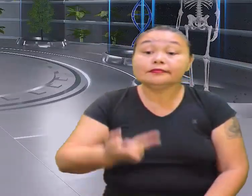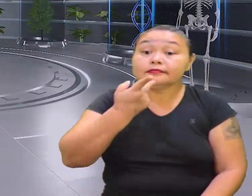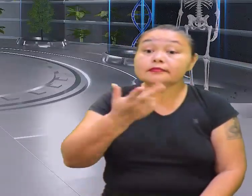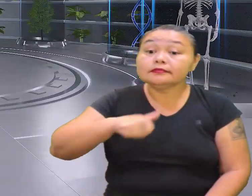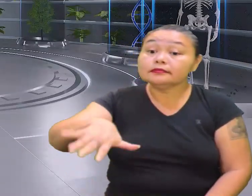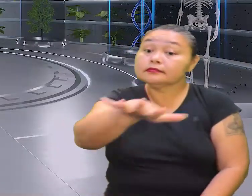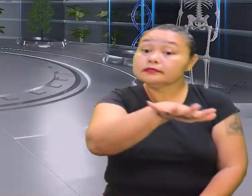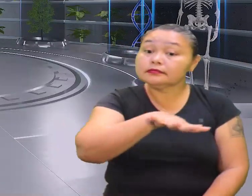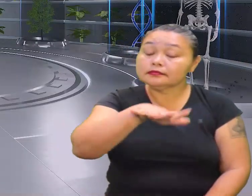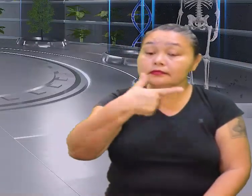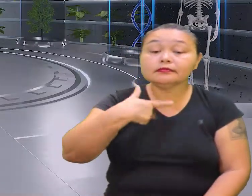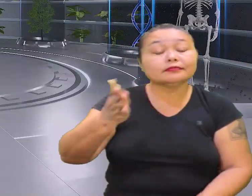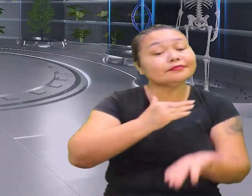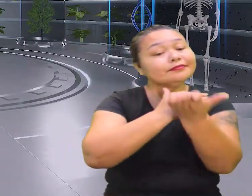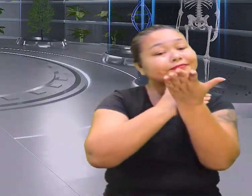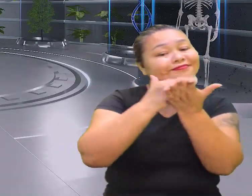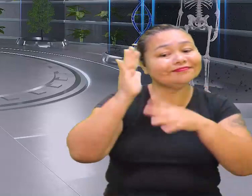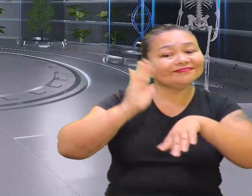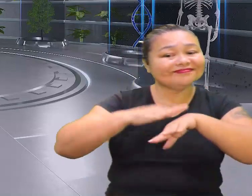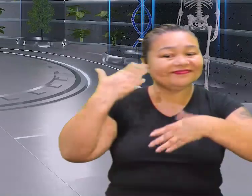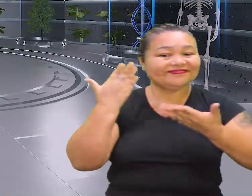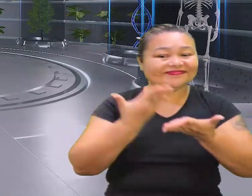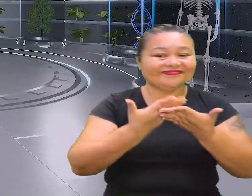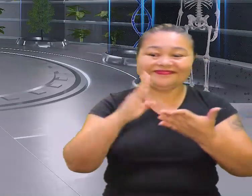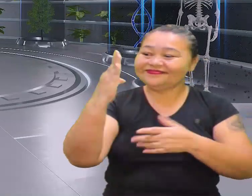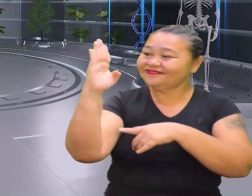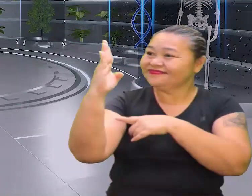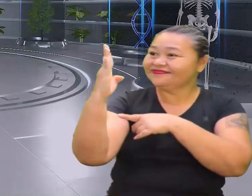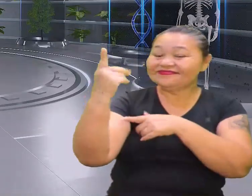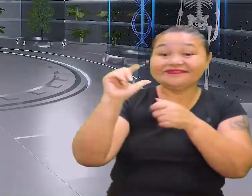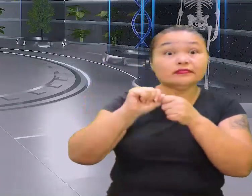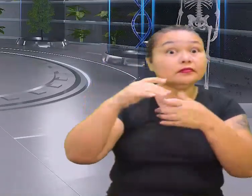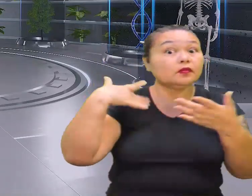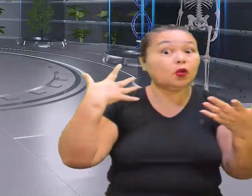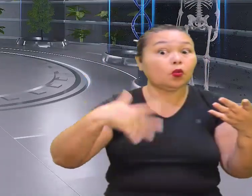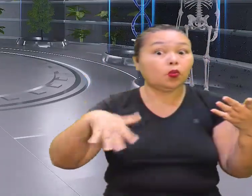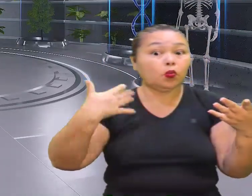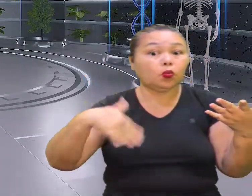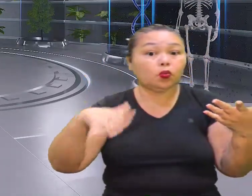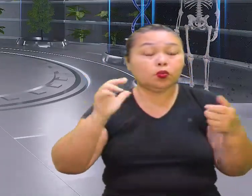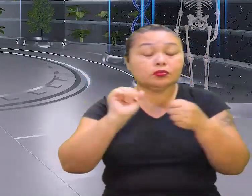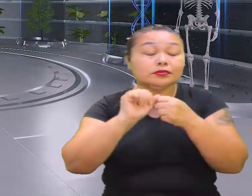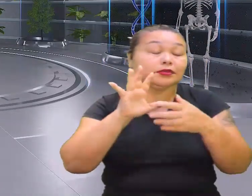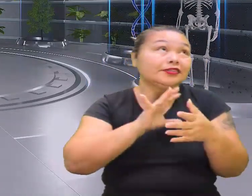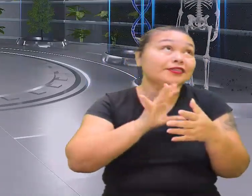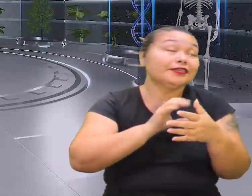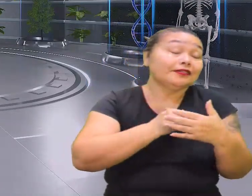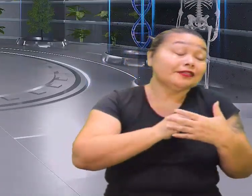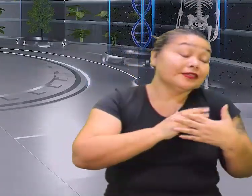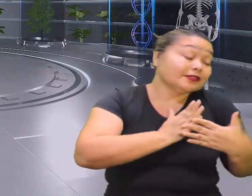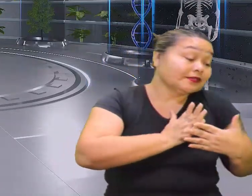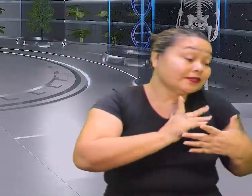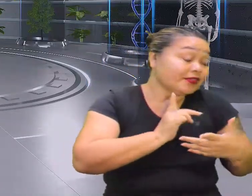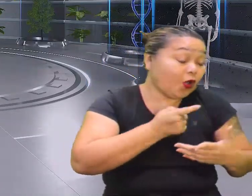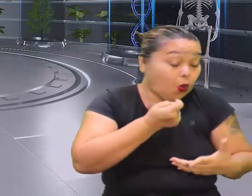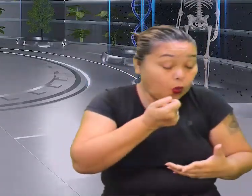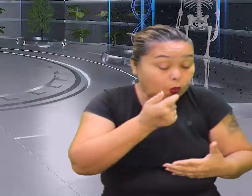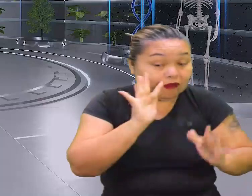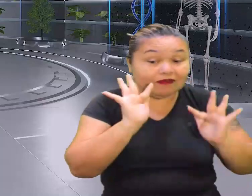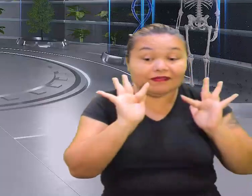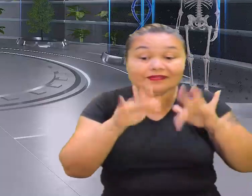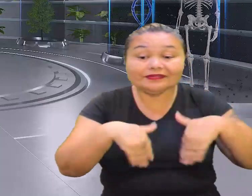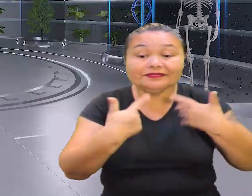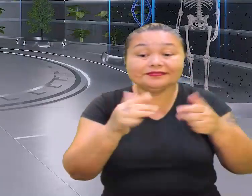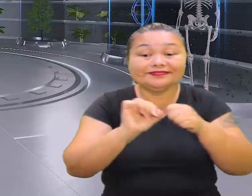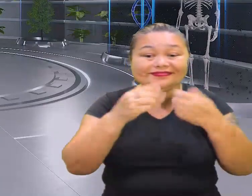Fala, galerinha! Começando mais uma aula de biologia. Meu Deus, professora, já tá dando um aperto no coração, porque a gente tá quase